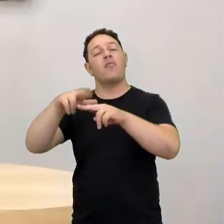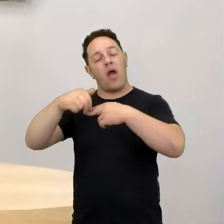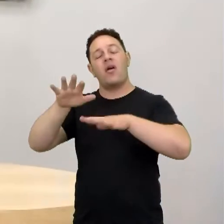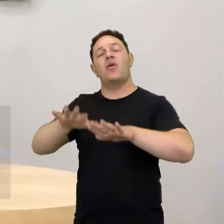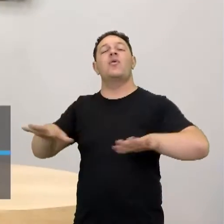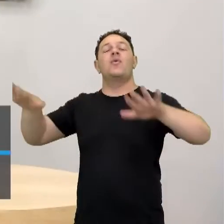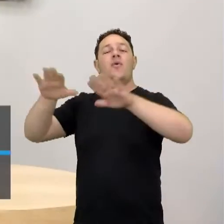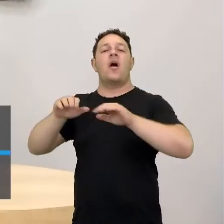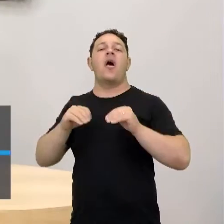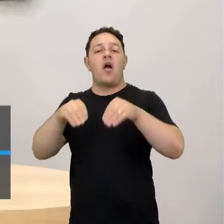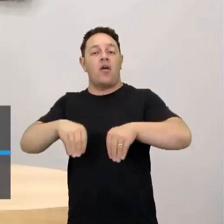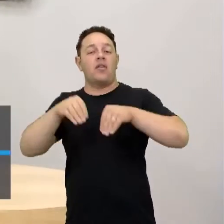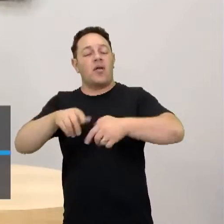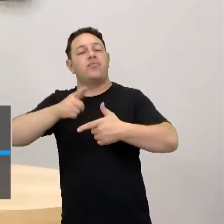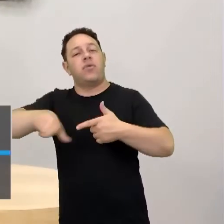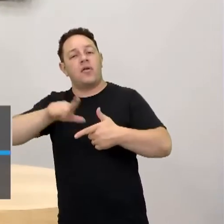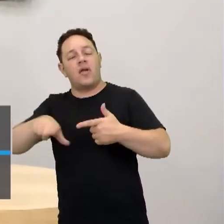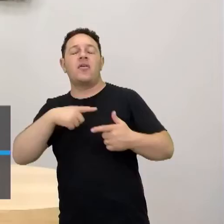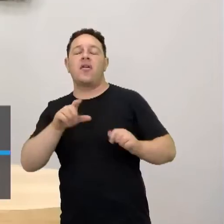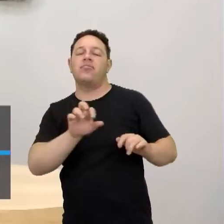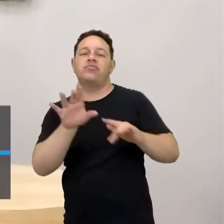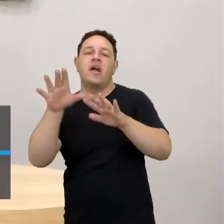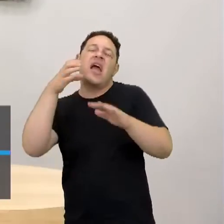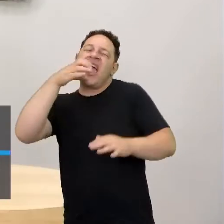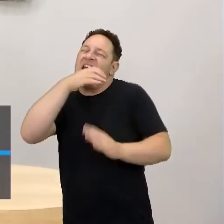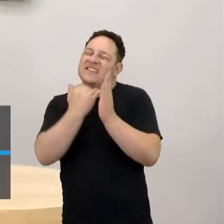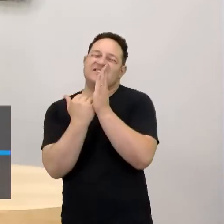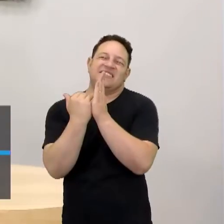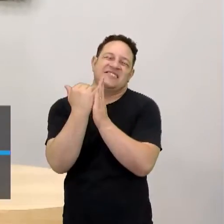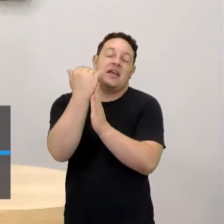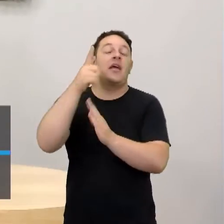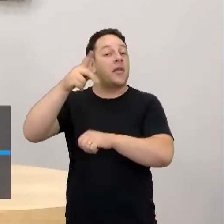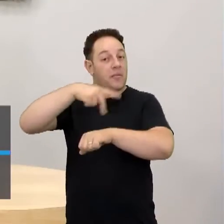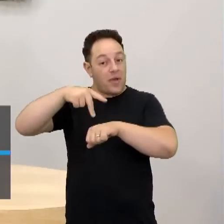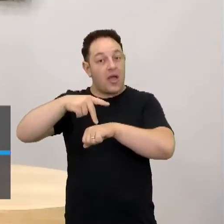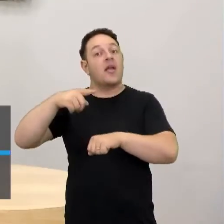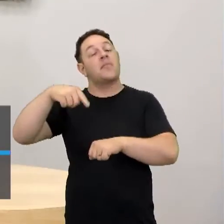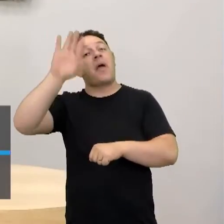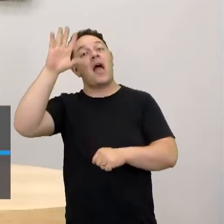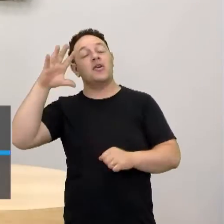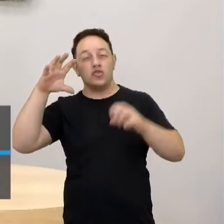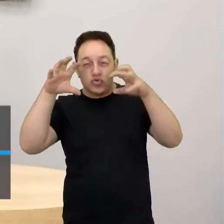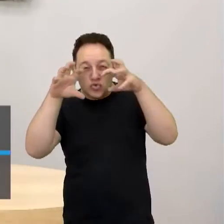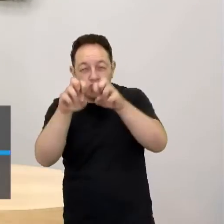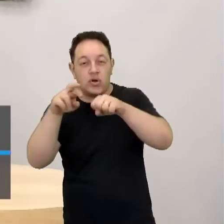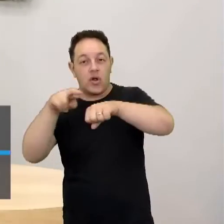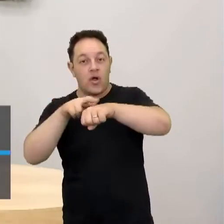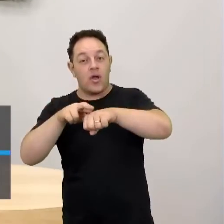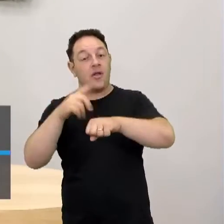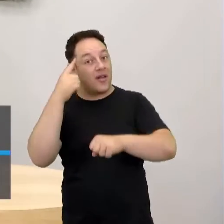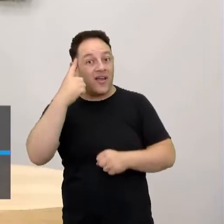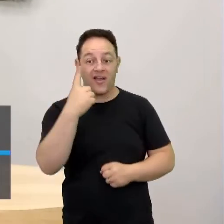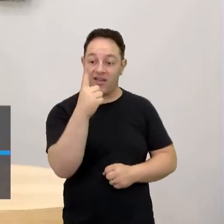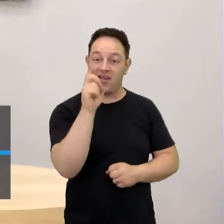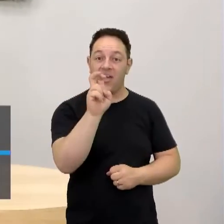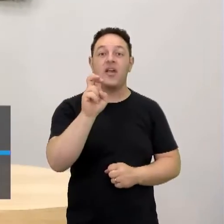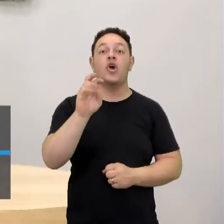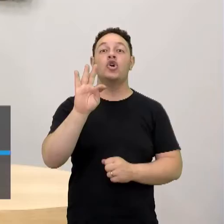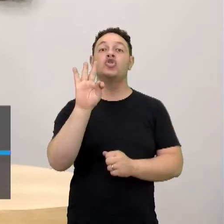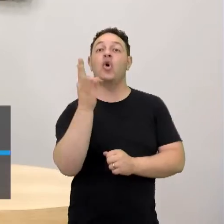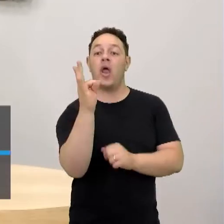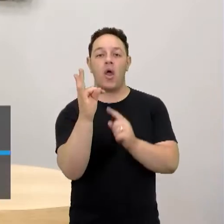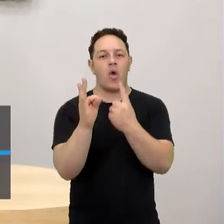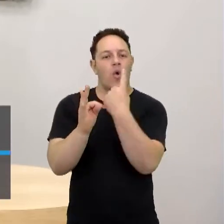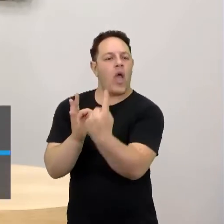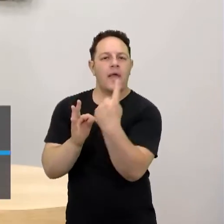de poluentes aí, com, né, um dos países aí que tem lá a parte mais escura, ou seja, mais de 15 toneladas por